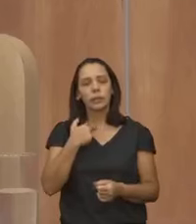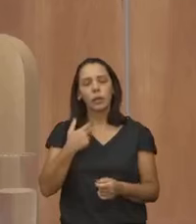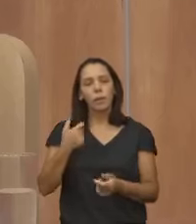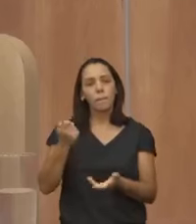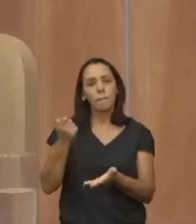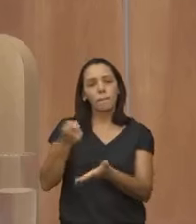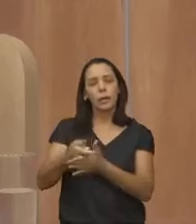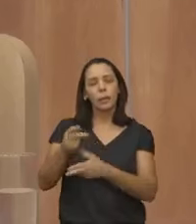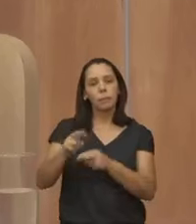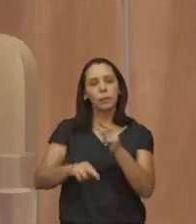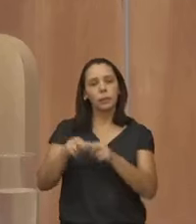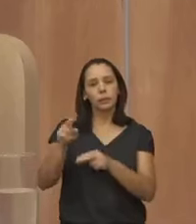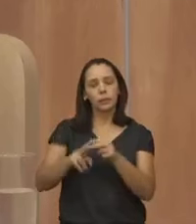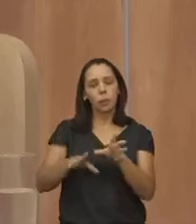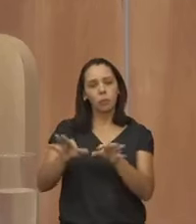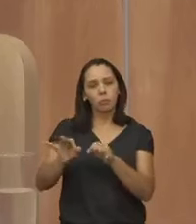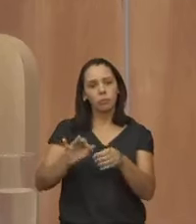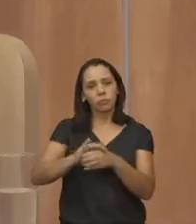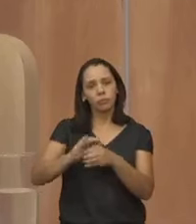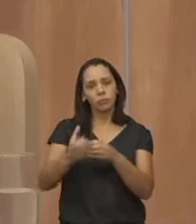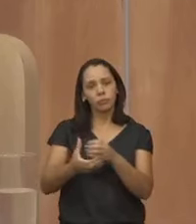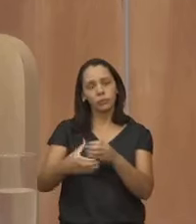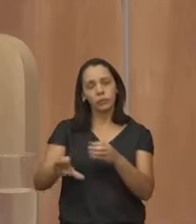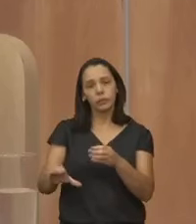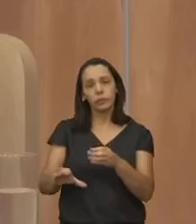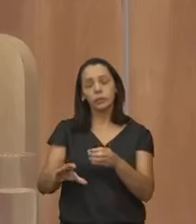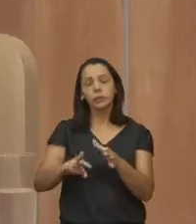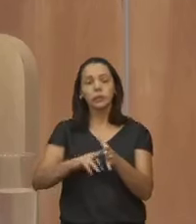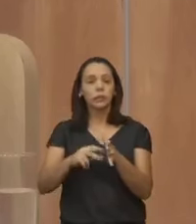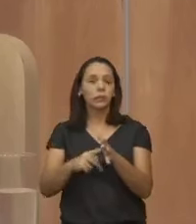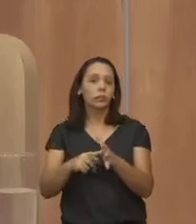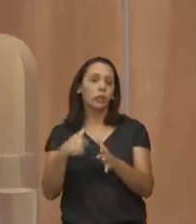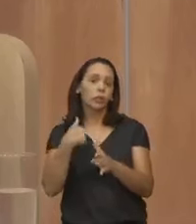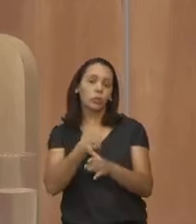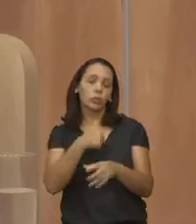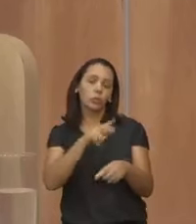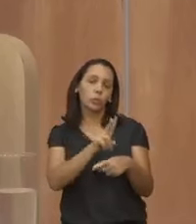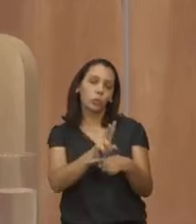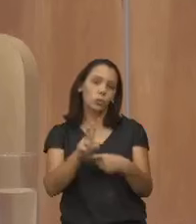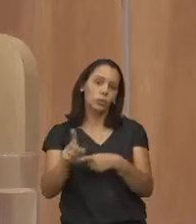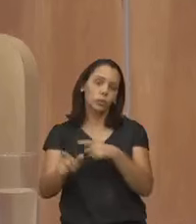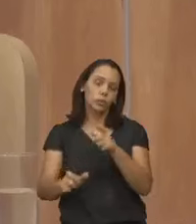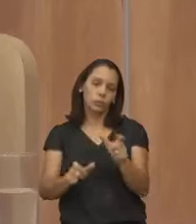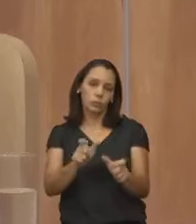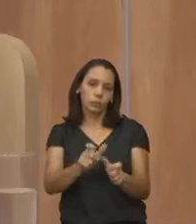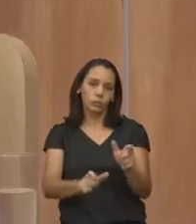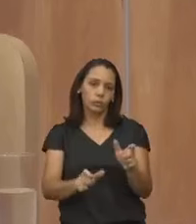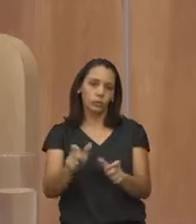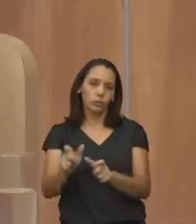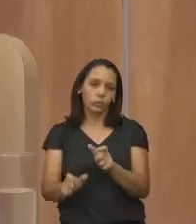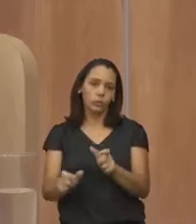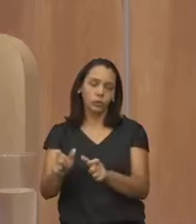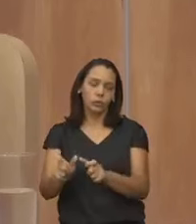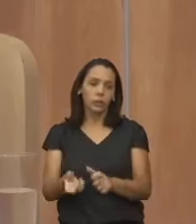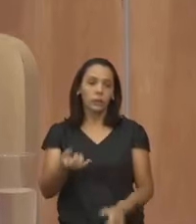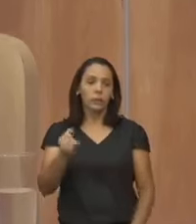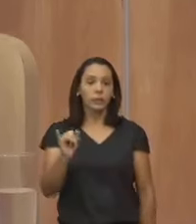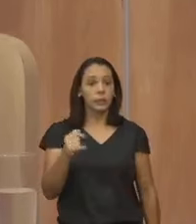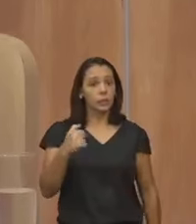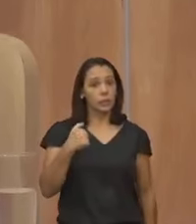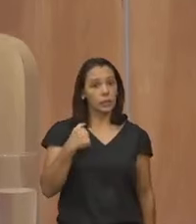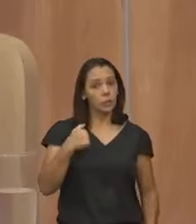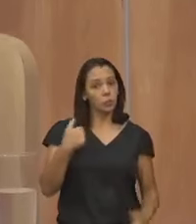de meio ambiente, nós estamos falando de cuidado com as pessoas. Então, se eu me